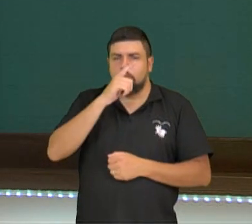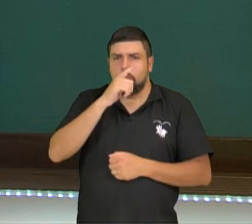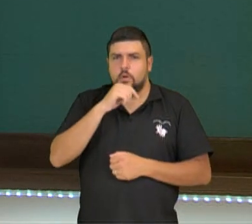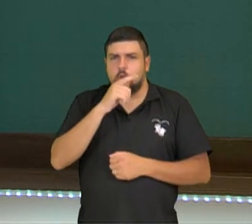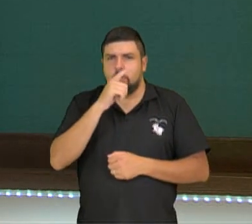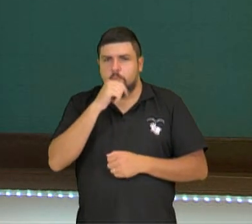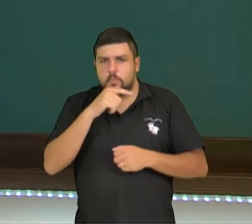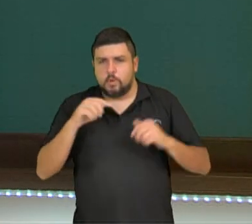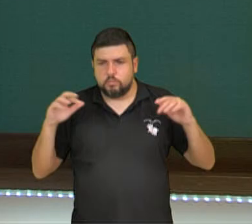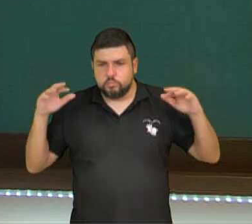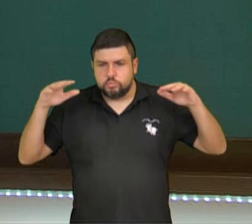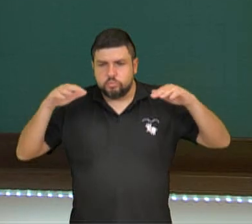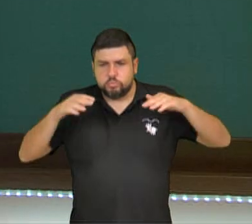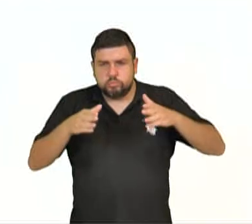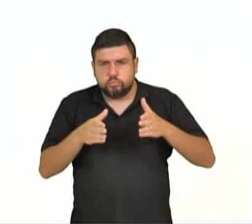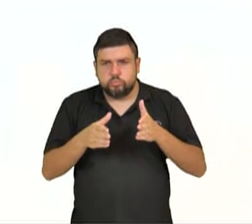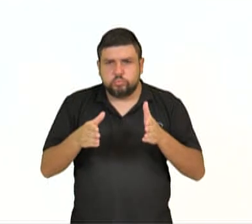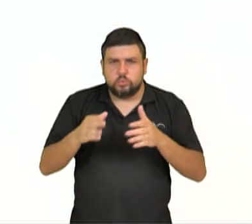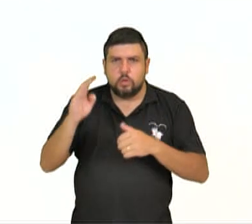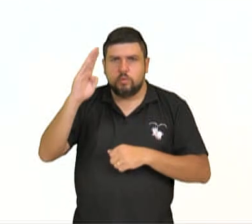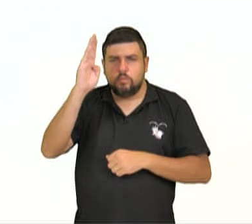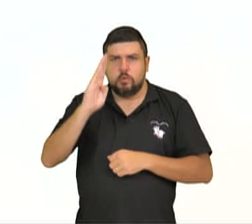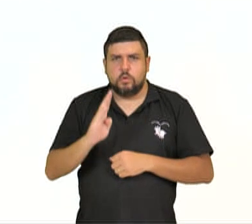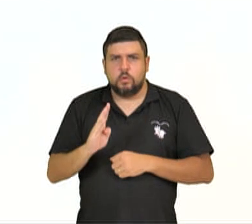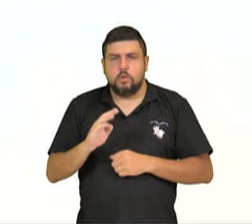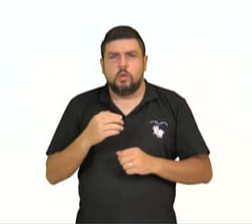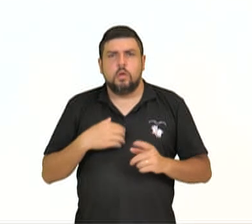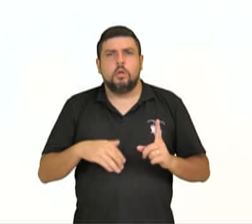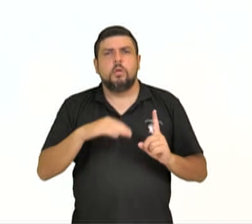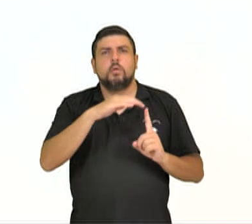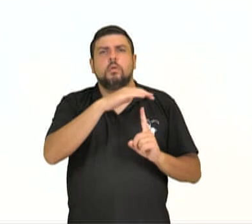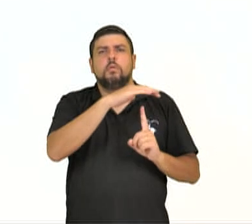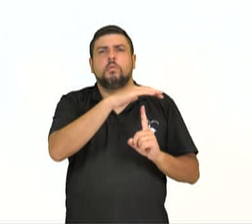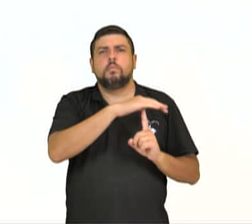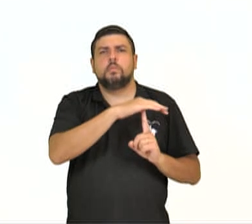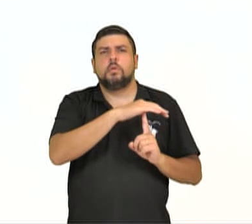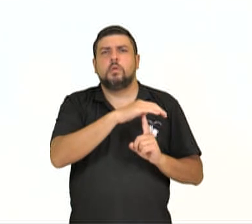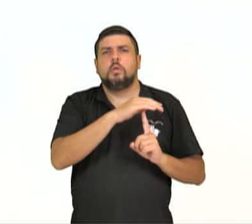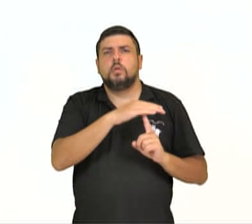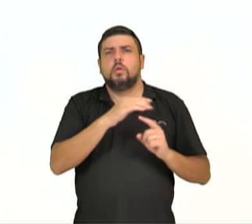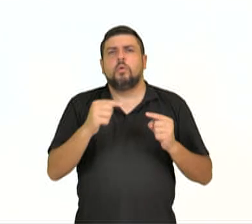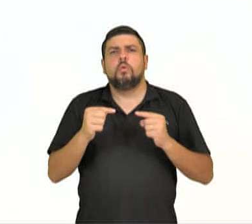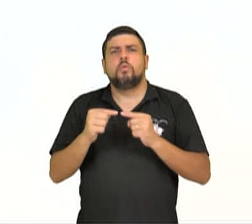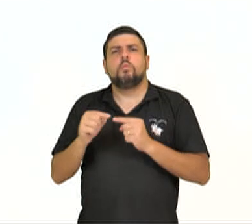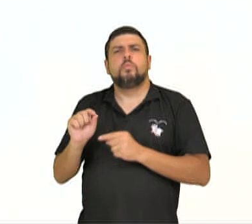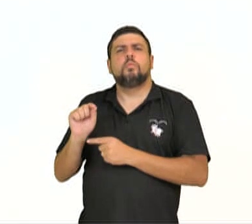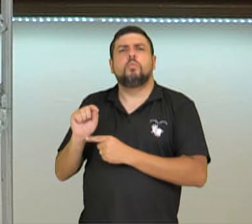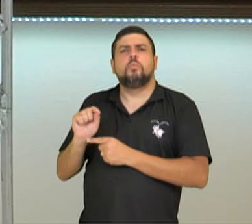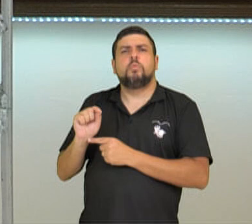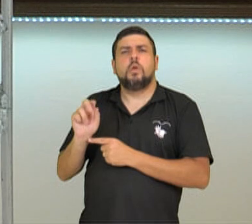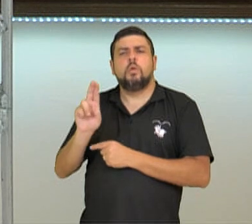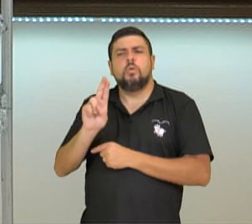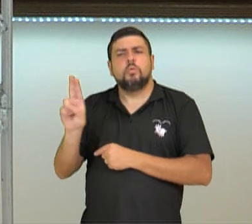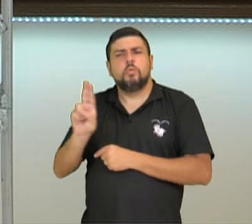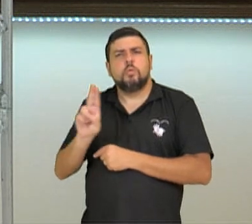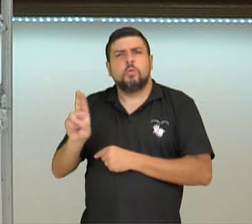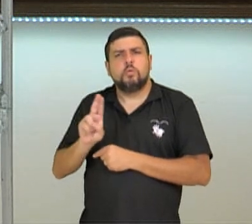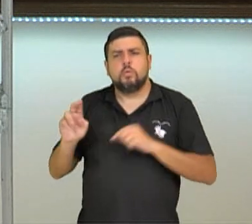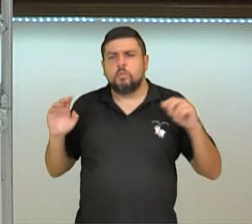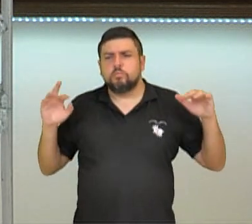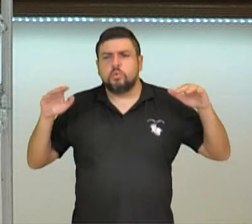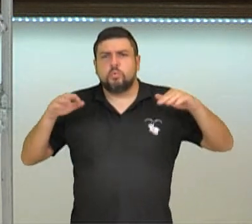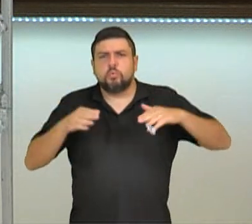é possível identificar que o Paraná pertence às bacias hidrográficas de? Quais são as bacias